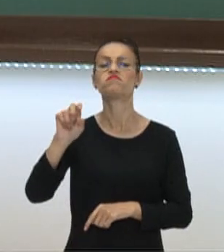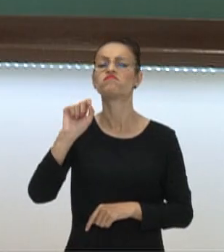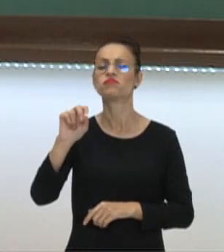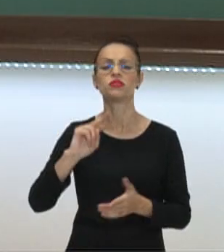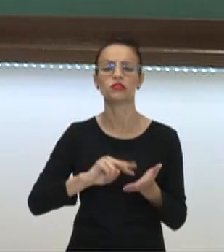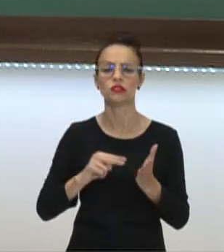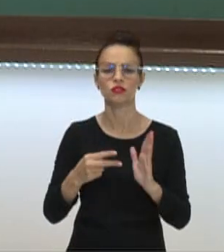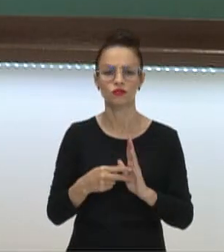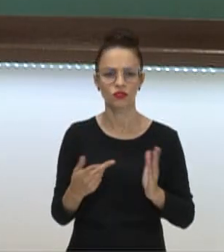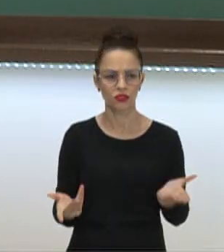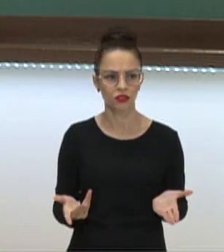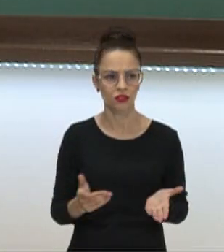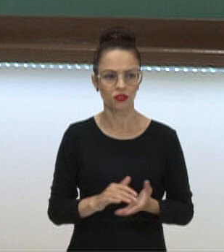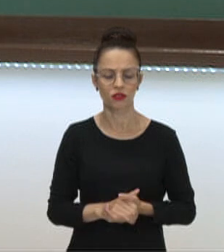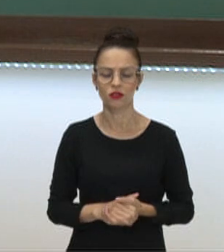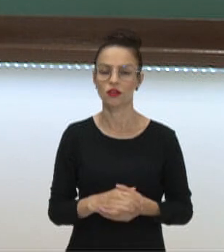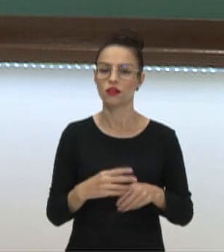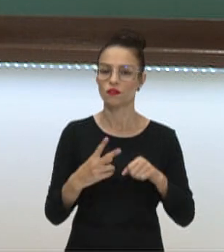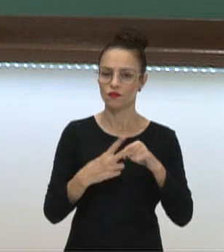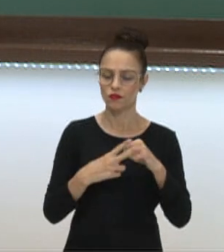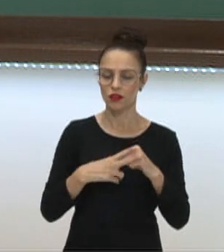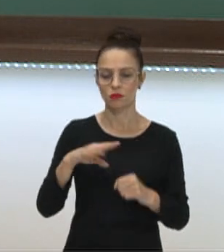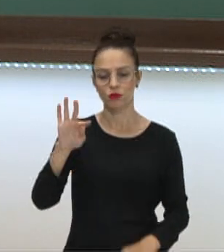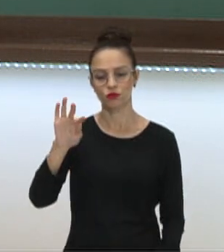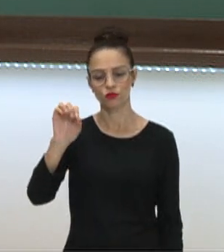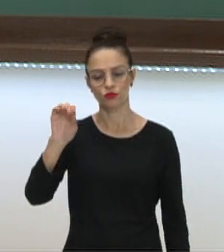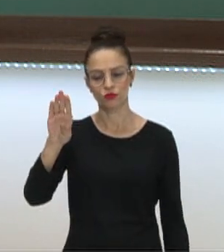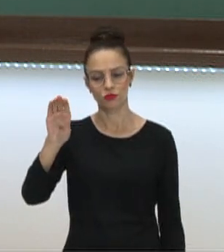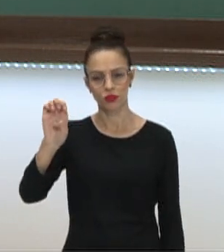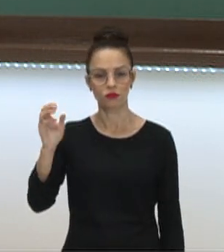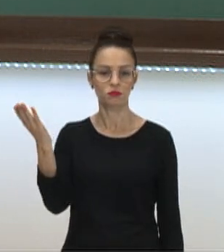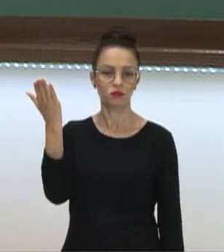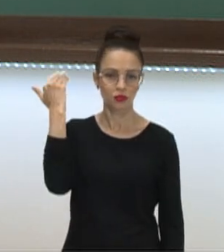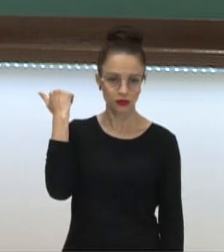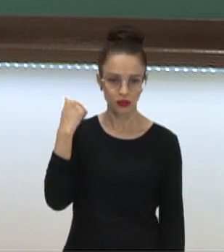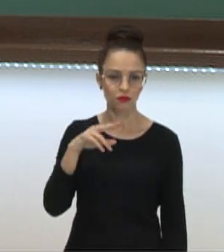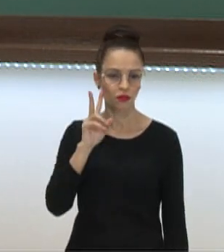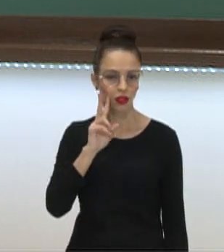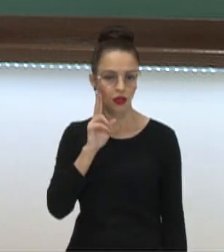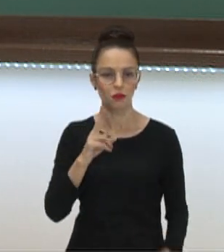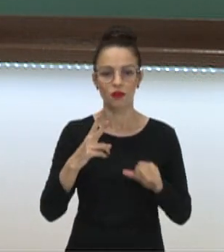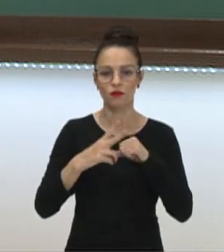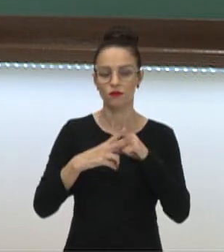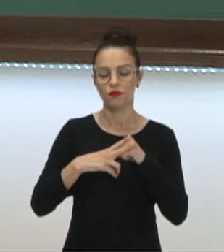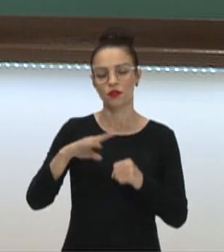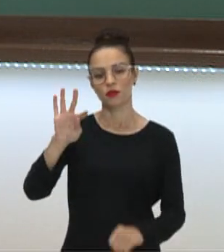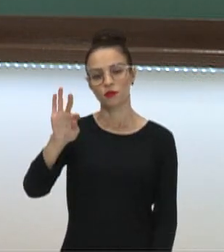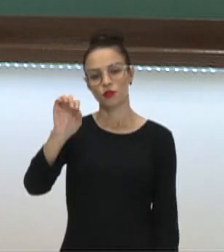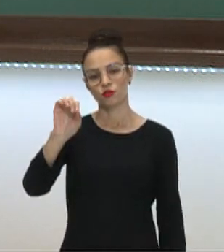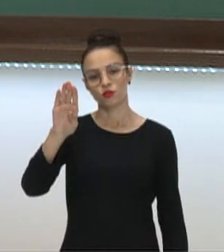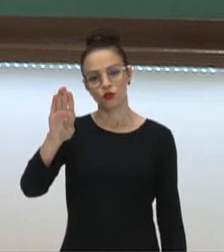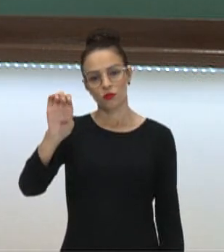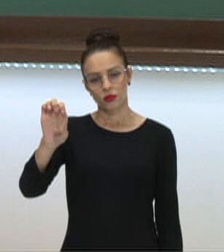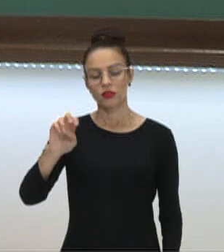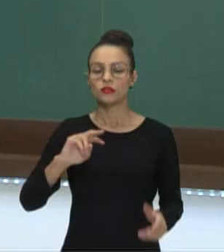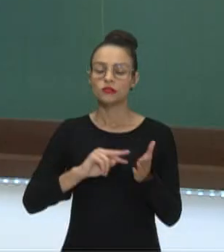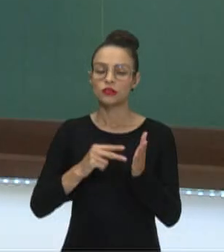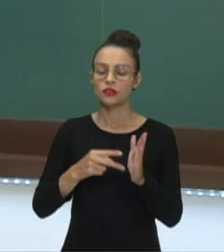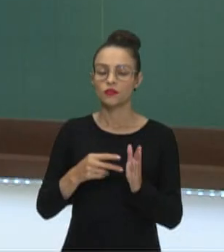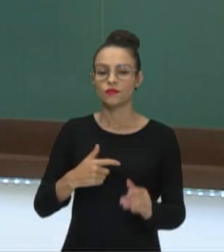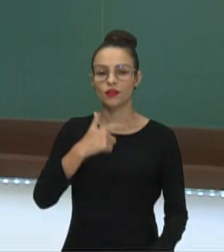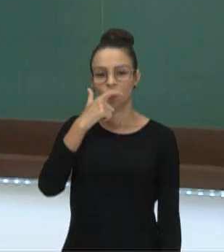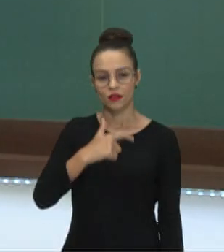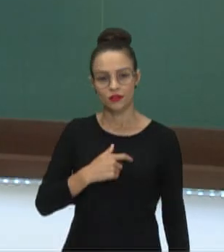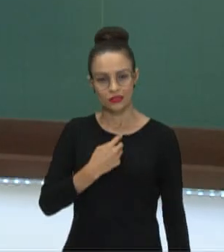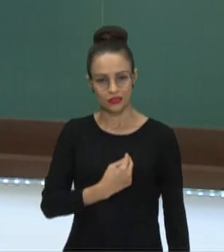quê? Esses são os nossos verbos to be no passado. Lembram do verbo to be? O verbo to be significa ser